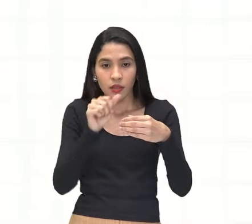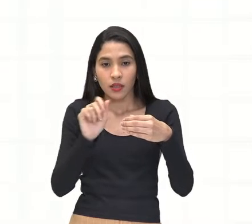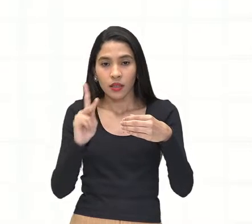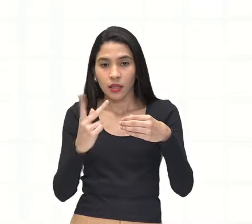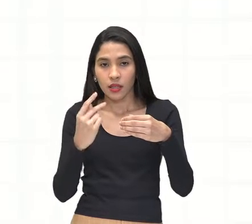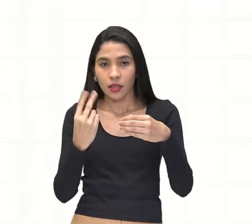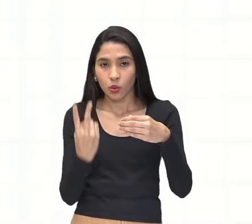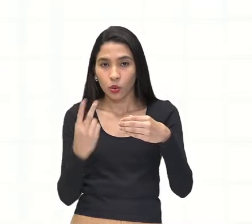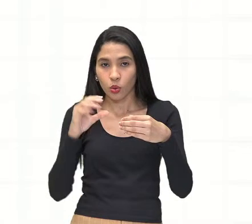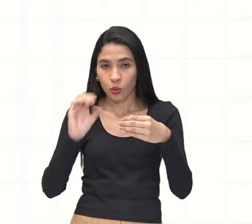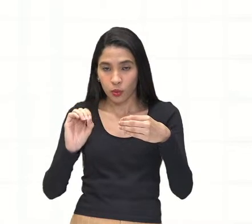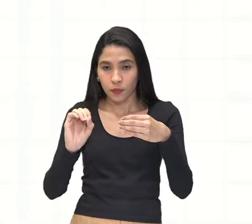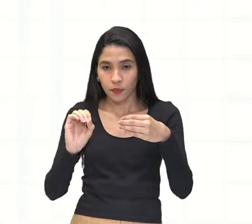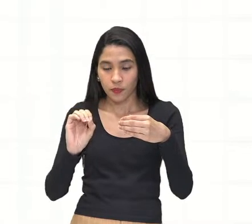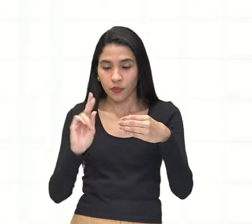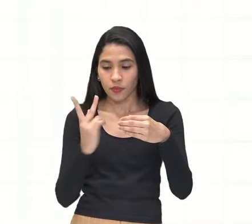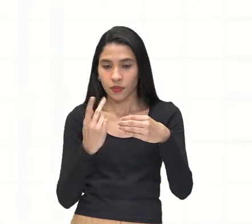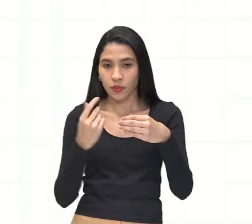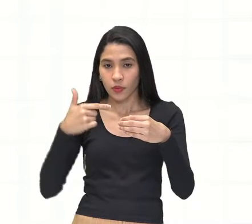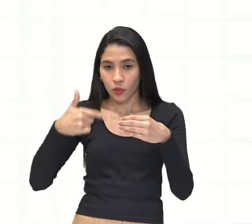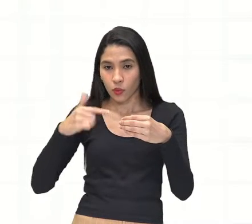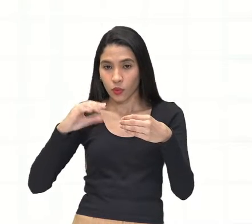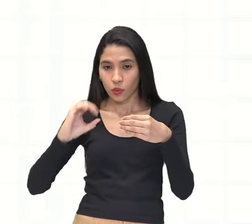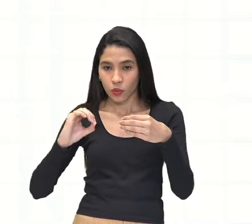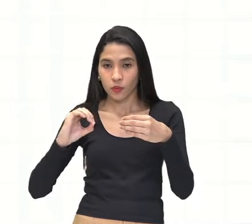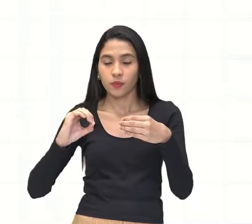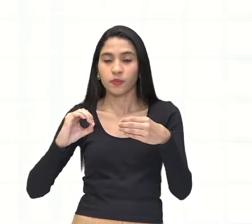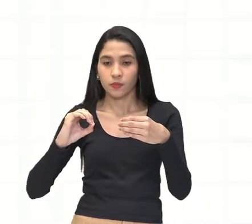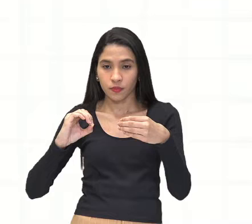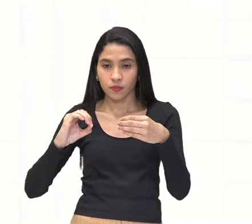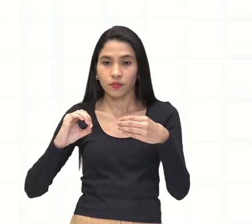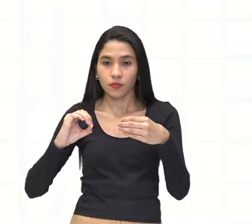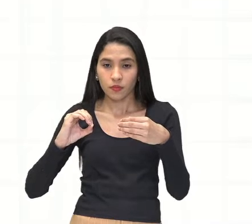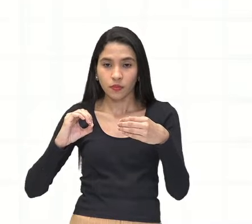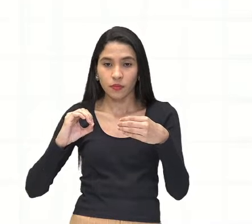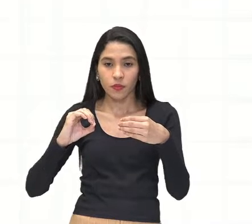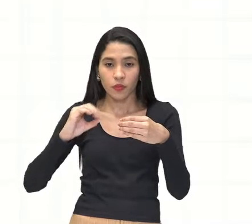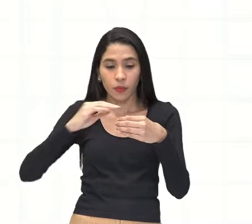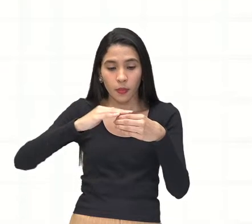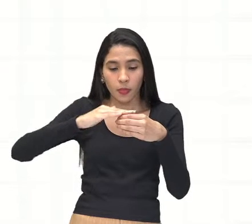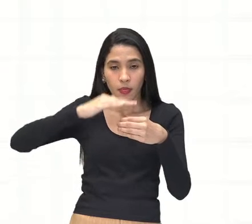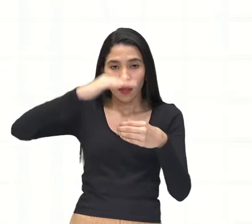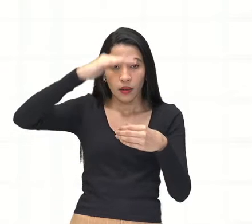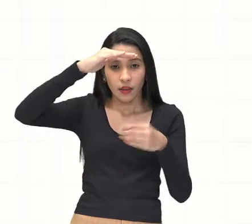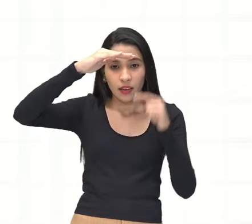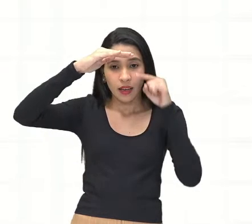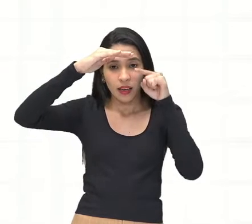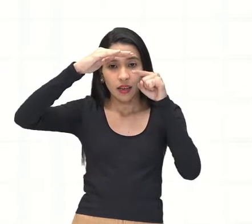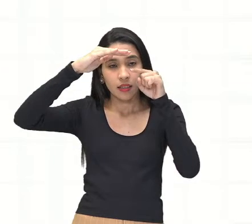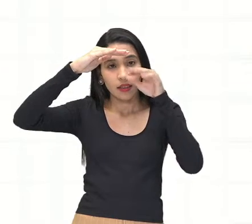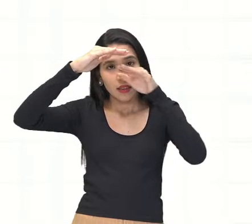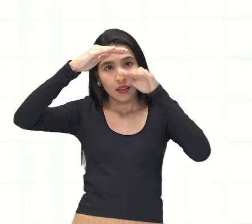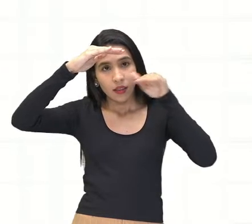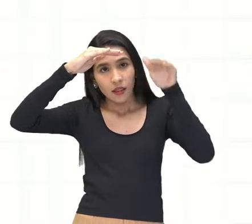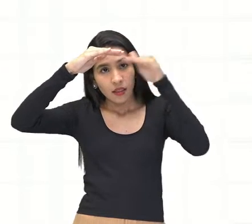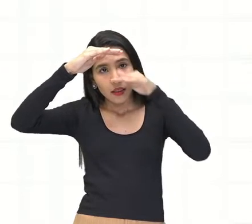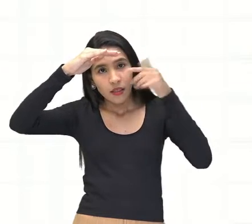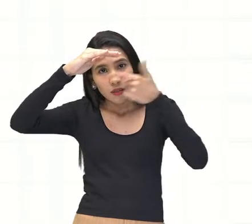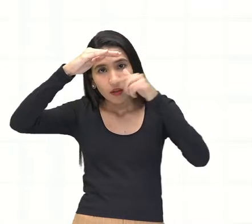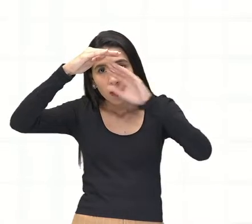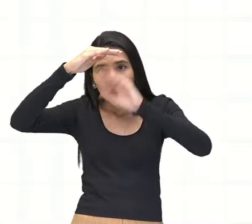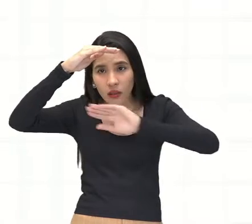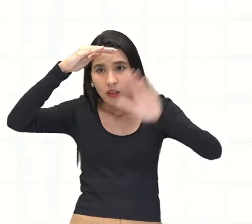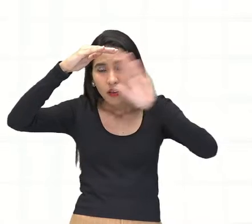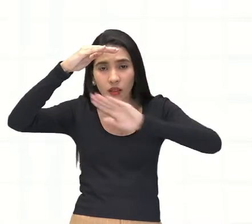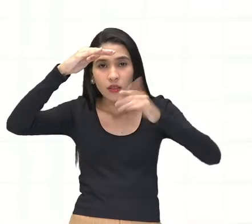pela fórmula da água, gente, que é H2O. E essa parte aqui, professora, não tem nada nessa